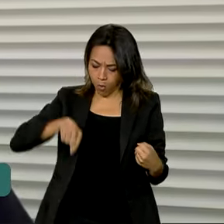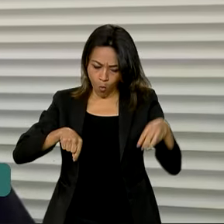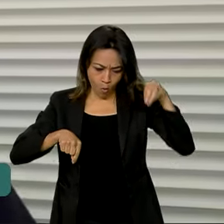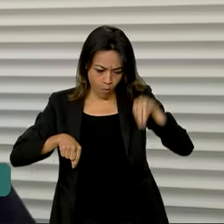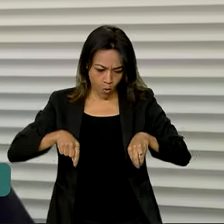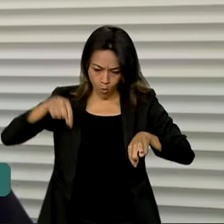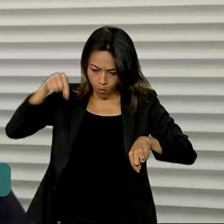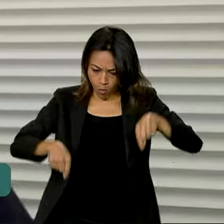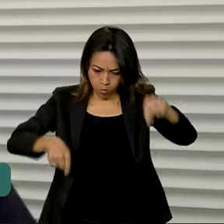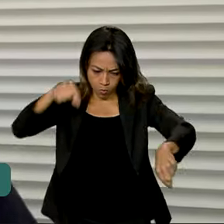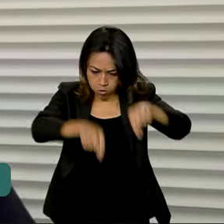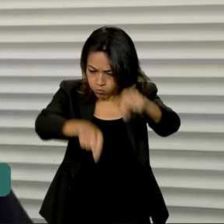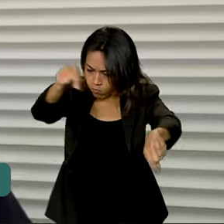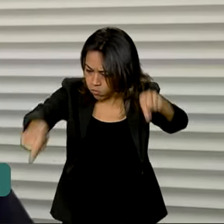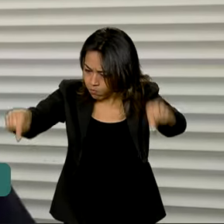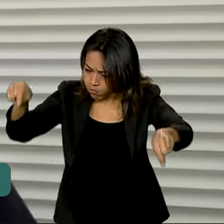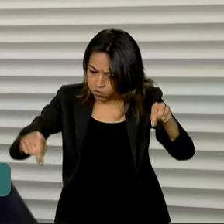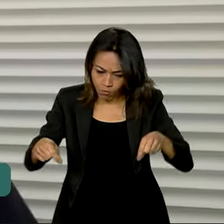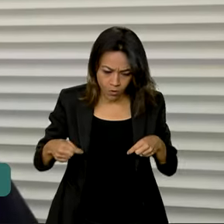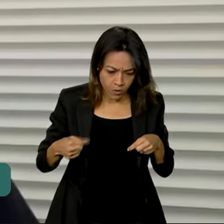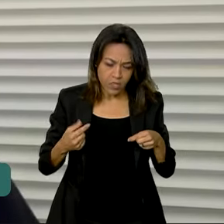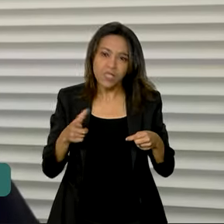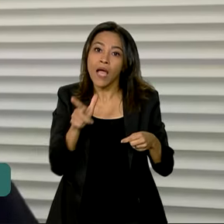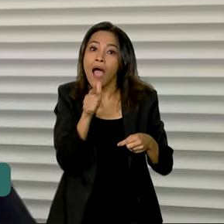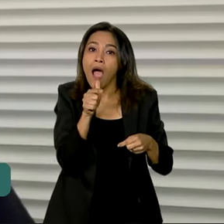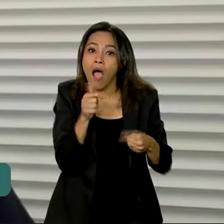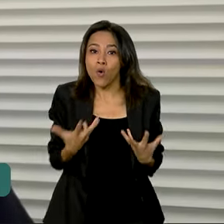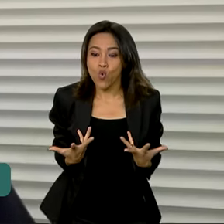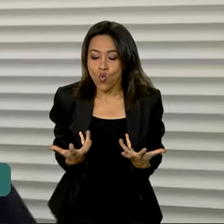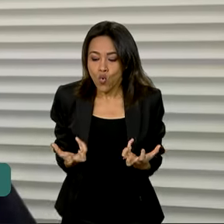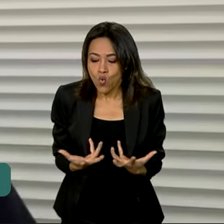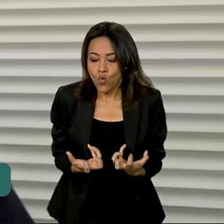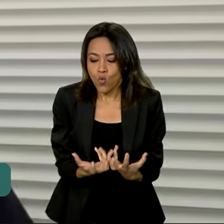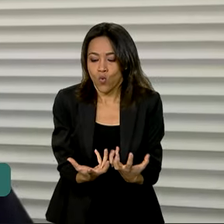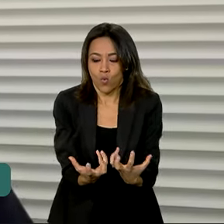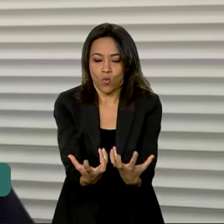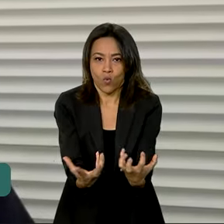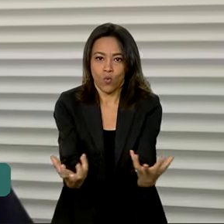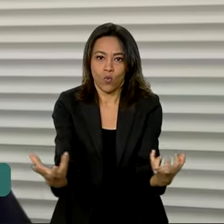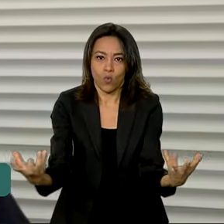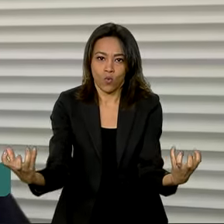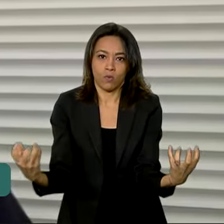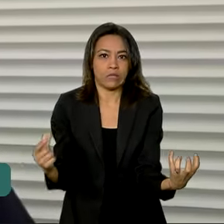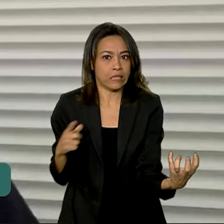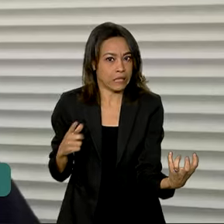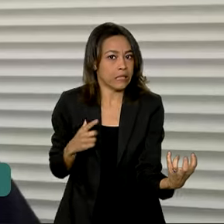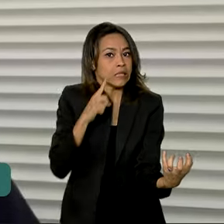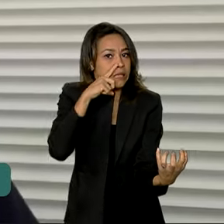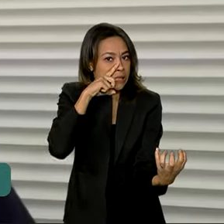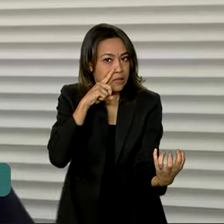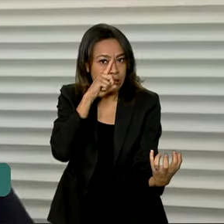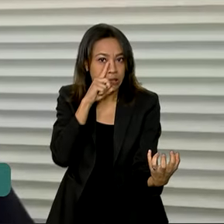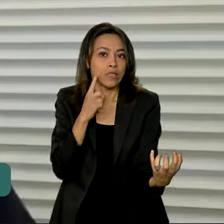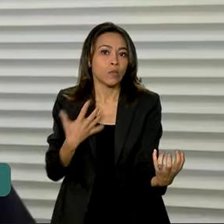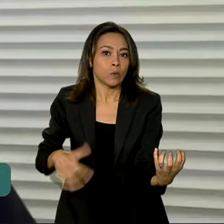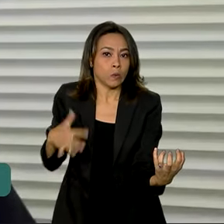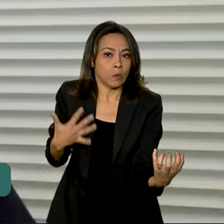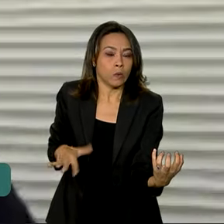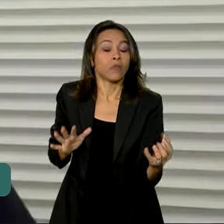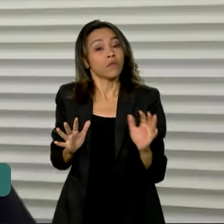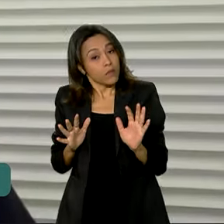essa análise para ver o quanto de infiltração ocorreu nessa pista. E, obviamente, né, já